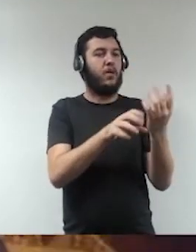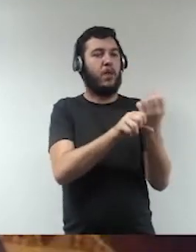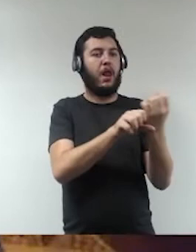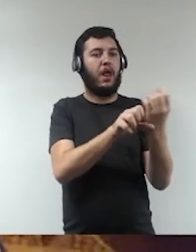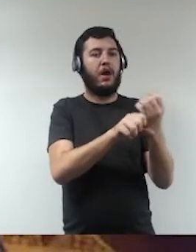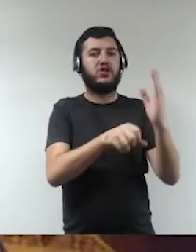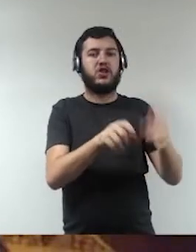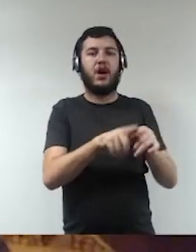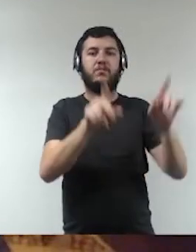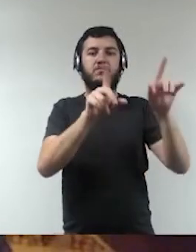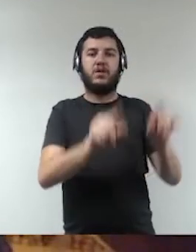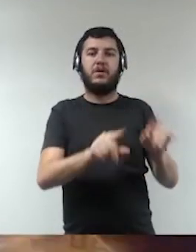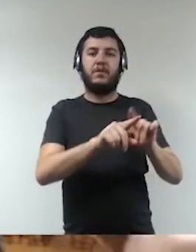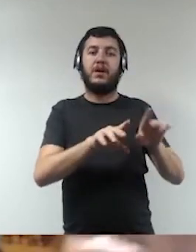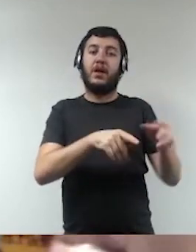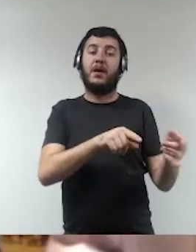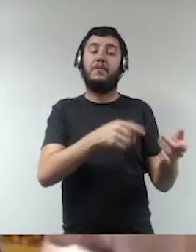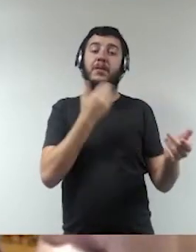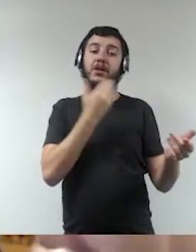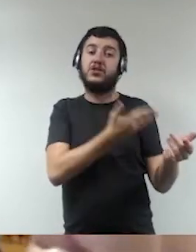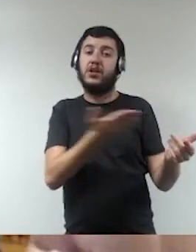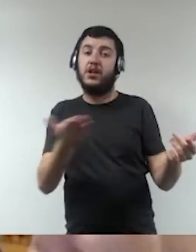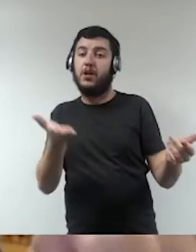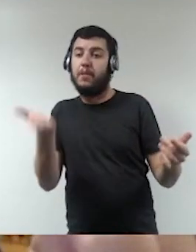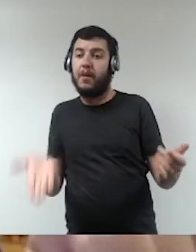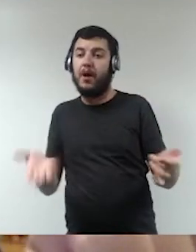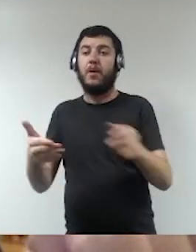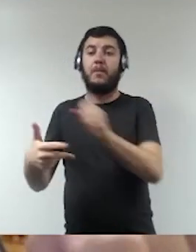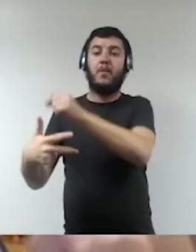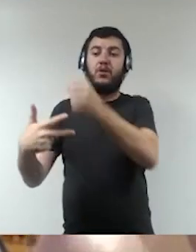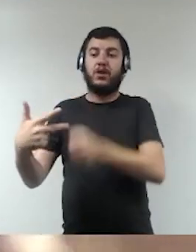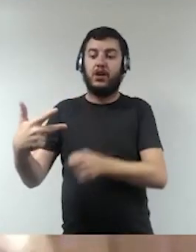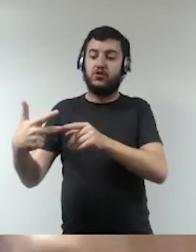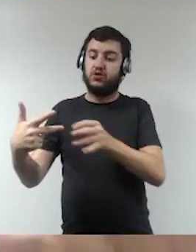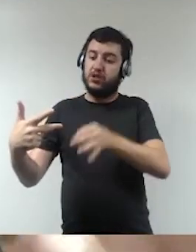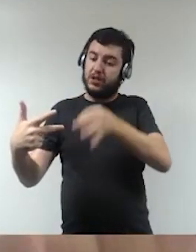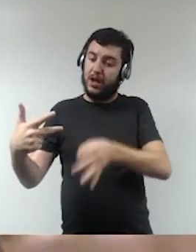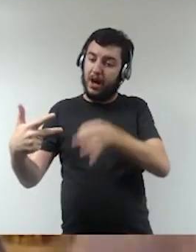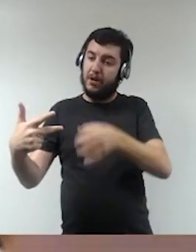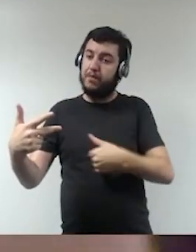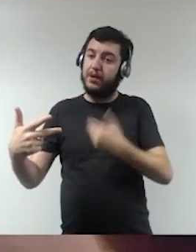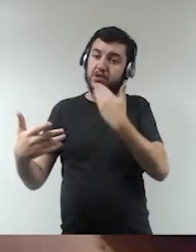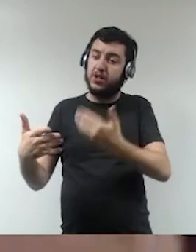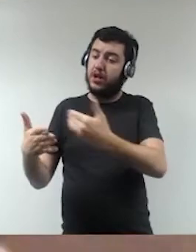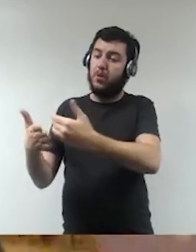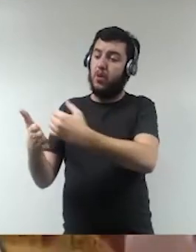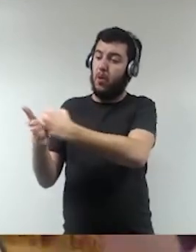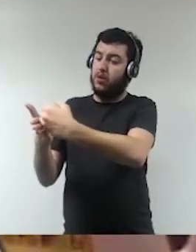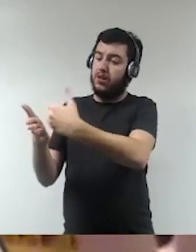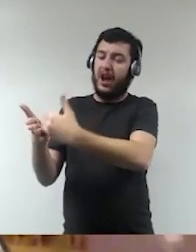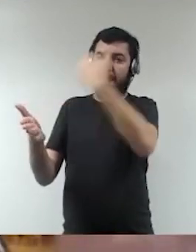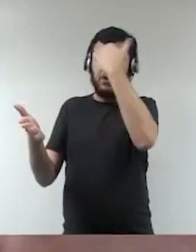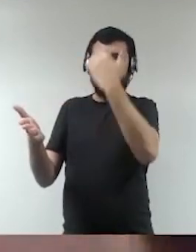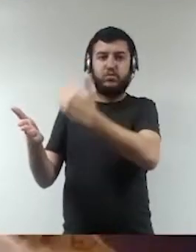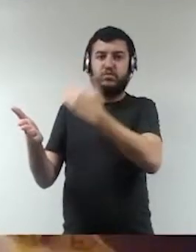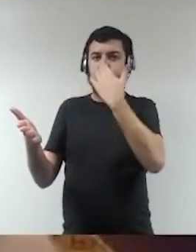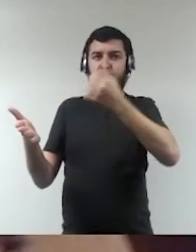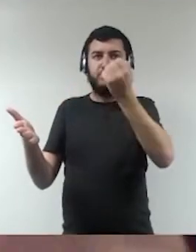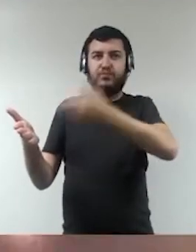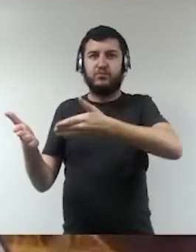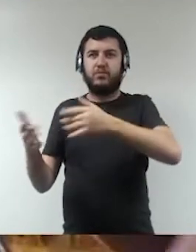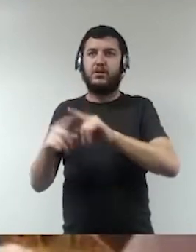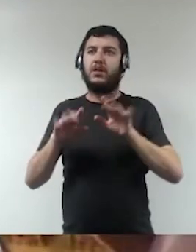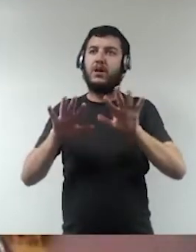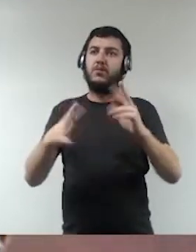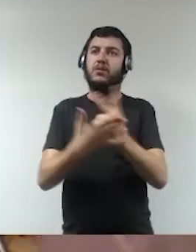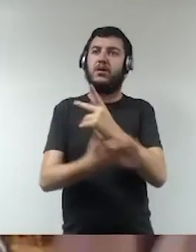decisão, prolate uma decisão, dizendo não precisa cumprir esse contrato. Né? E aqui não se trata de uma posição ou outra, a gente pode adotar